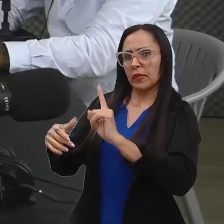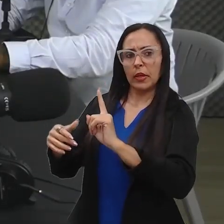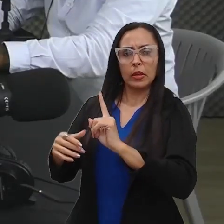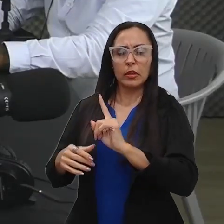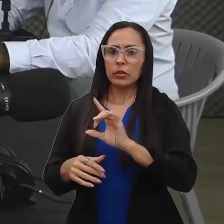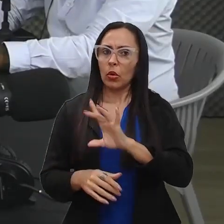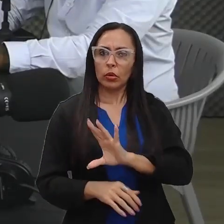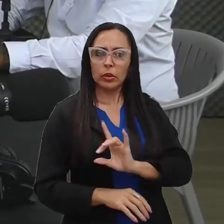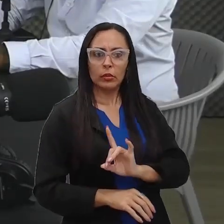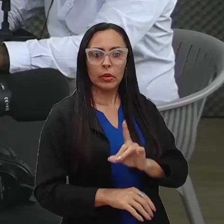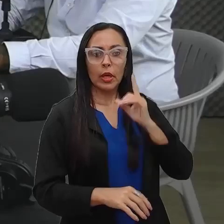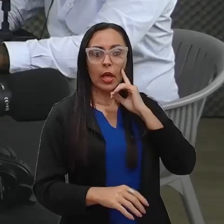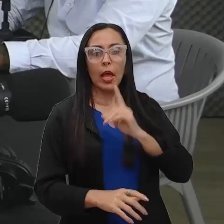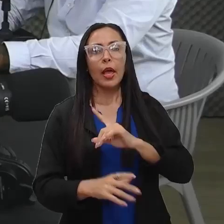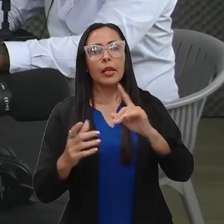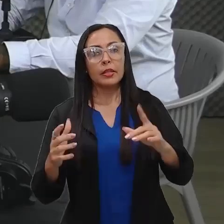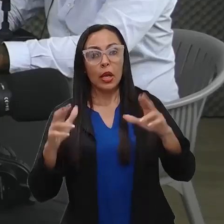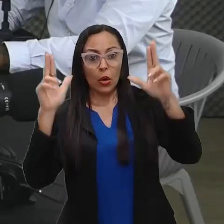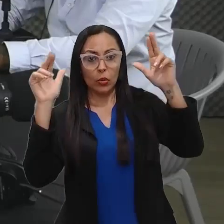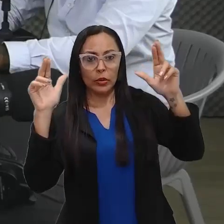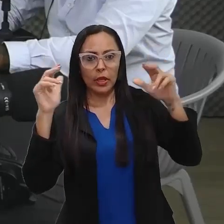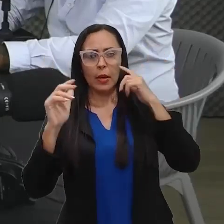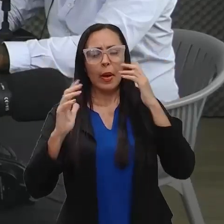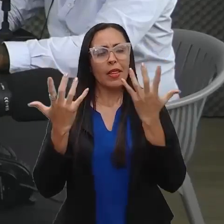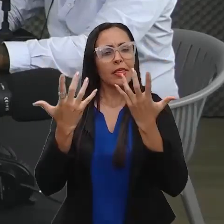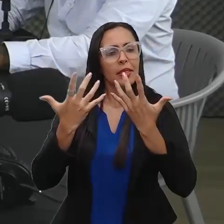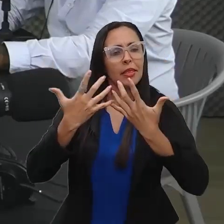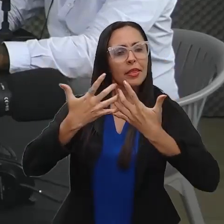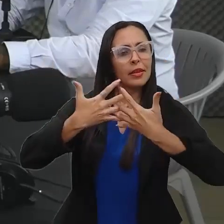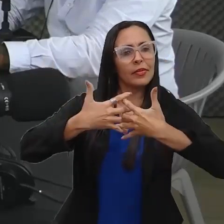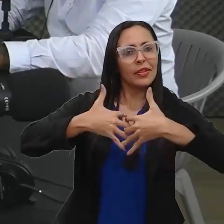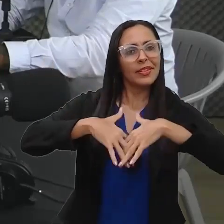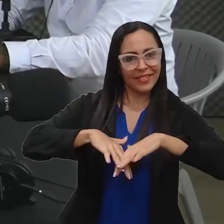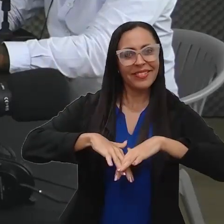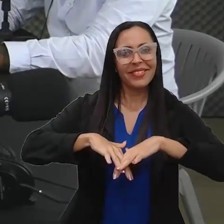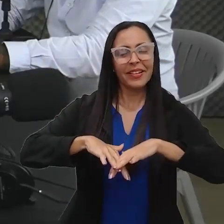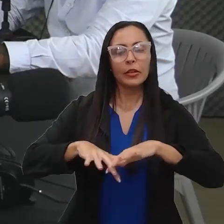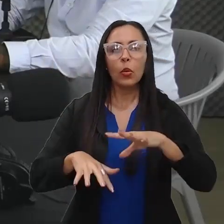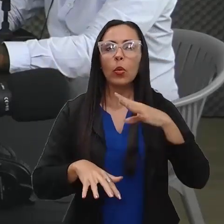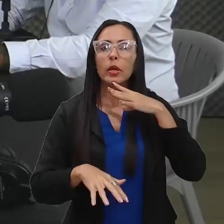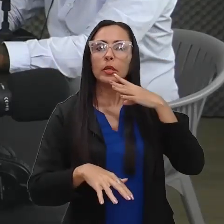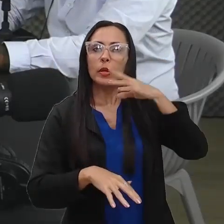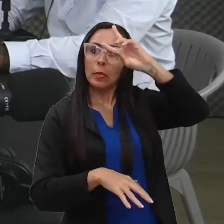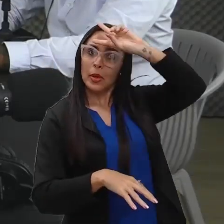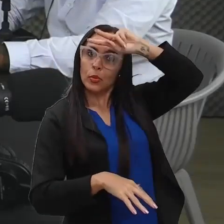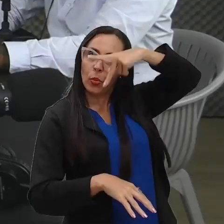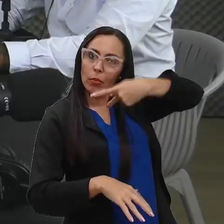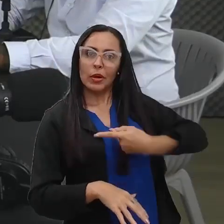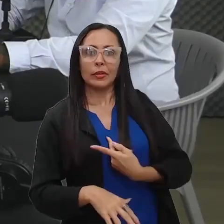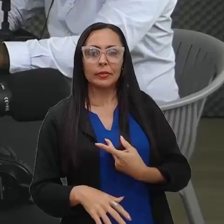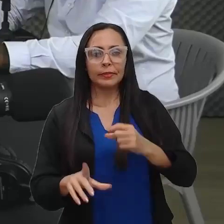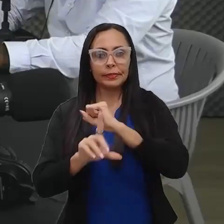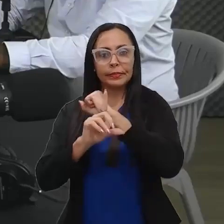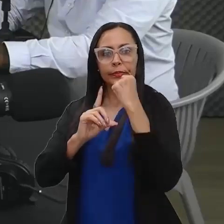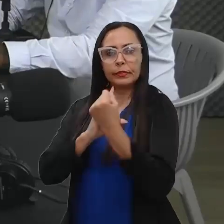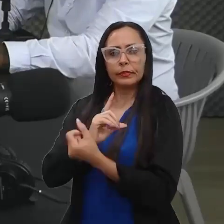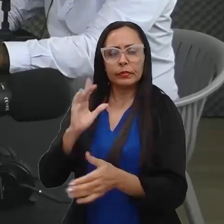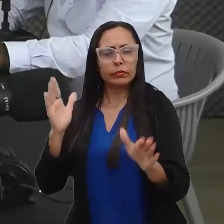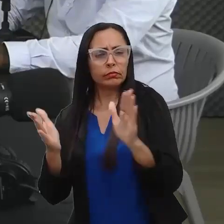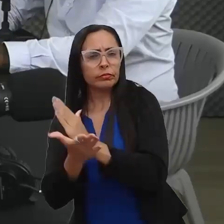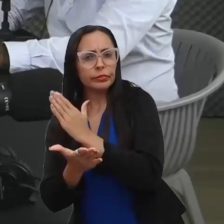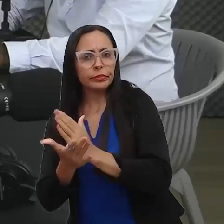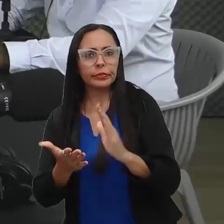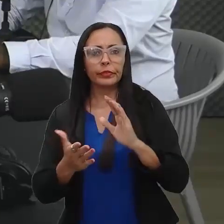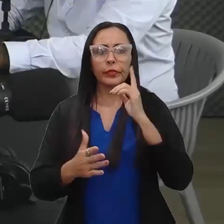é um tema que transversaliza toda a área do conhecimento humano e social, né? E muitas vezes, né, a depender da